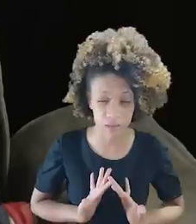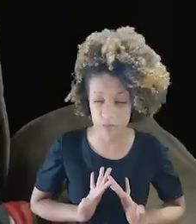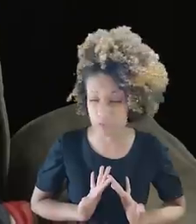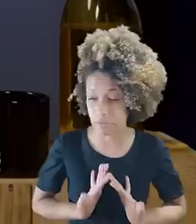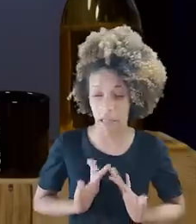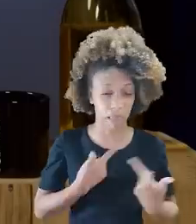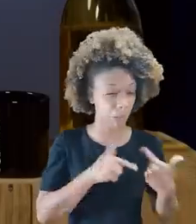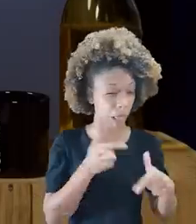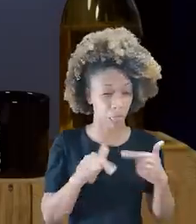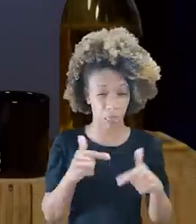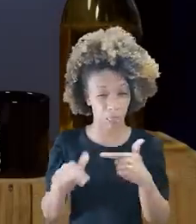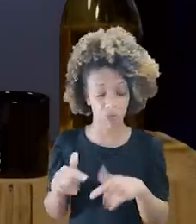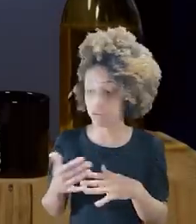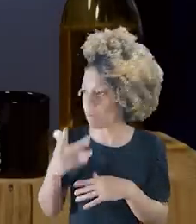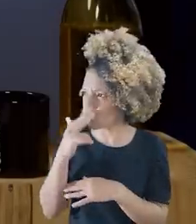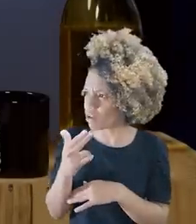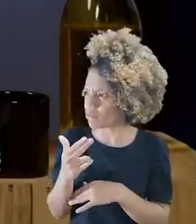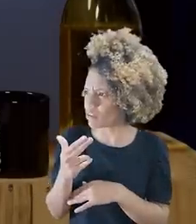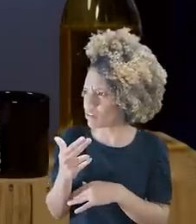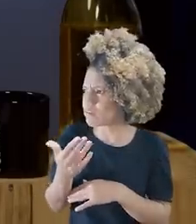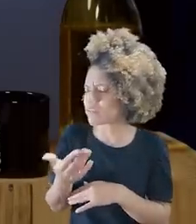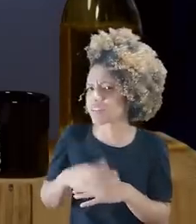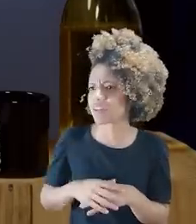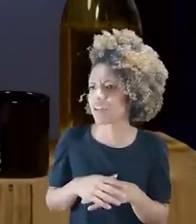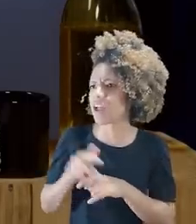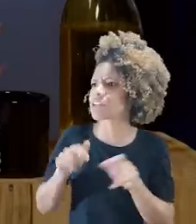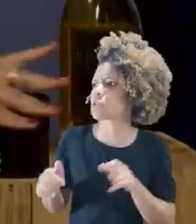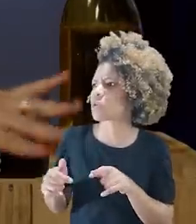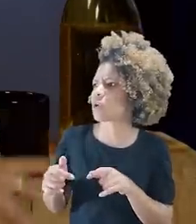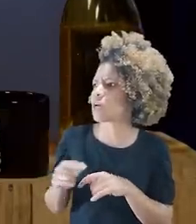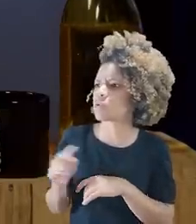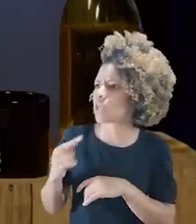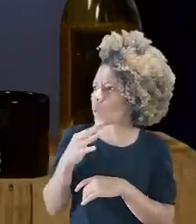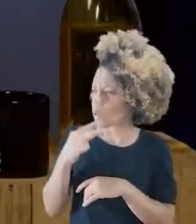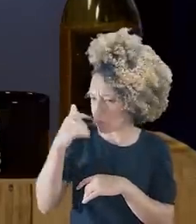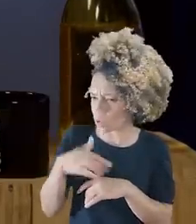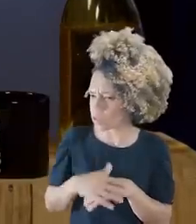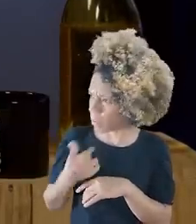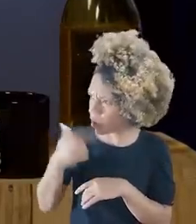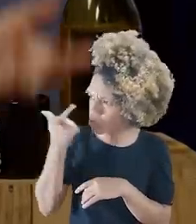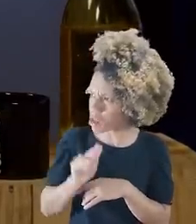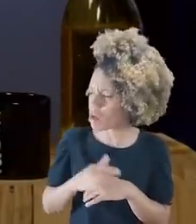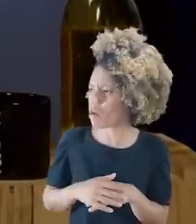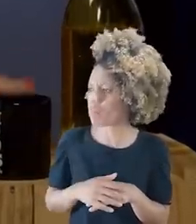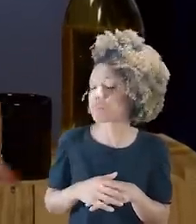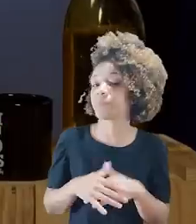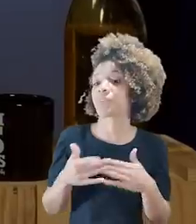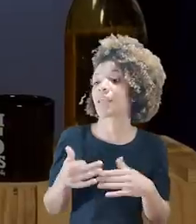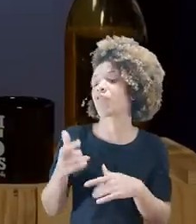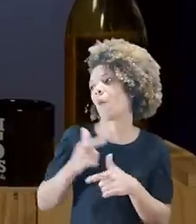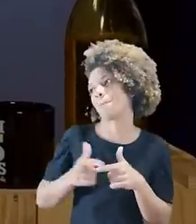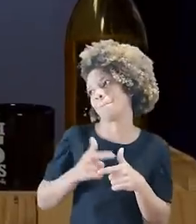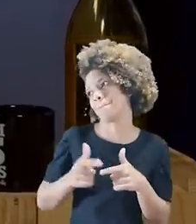Exausta que eu e eu achava que as pessoas não iam que eu ia conseguir aí esse foi meu